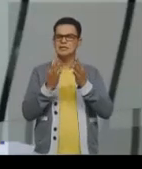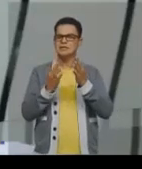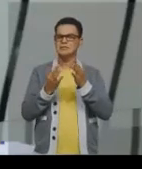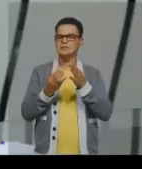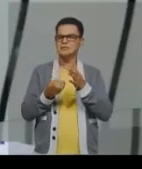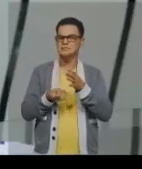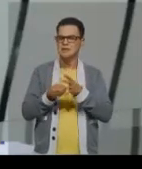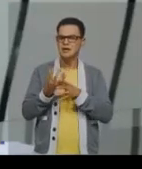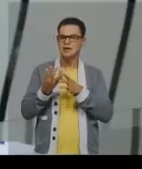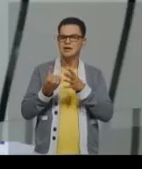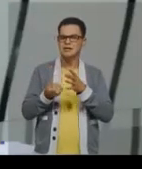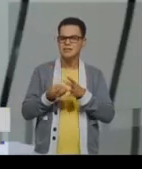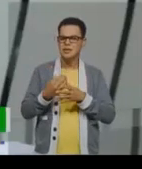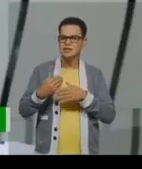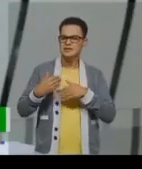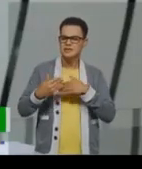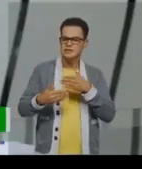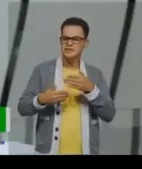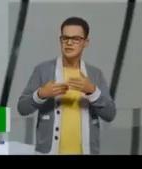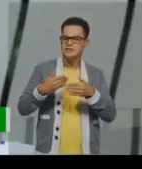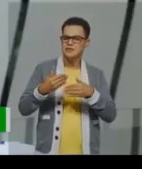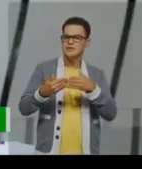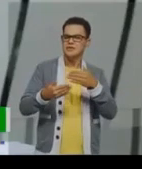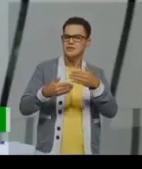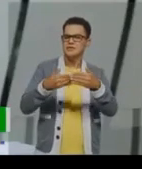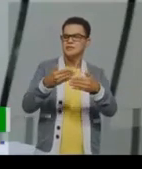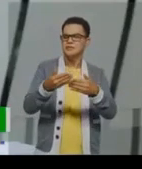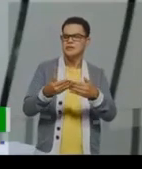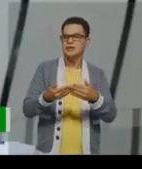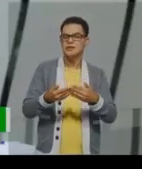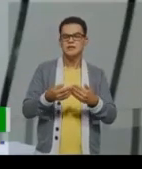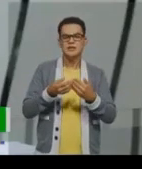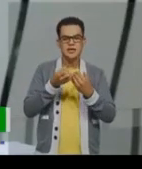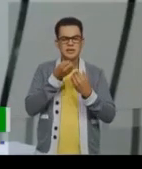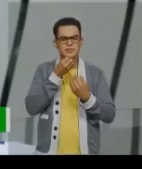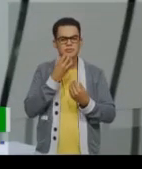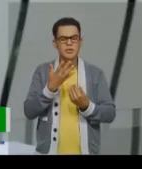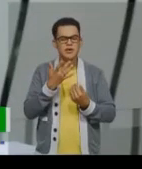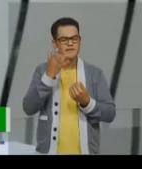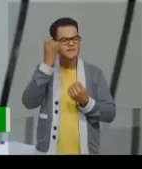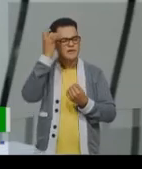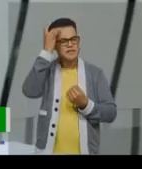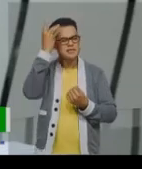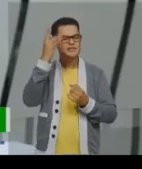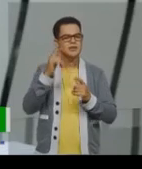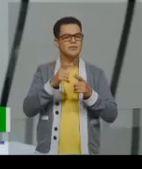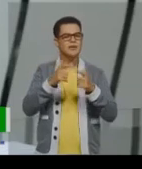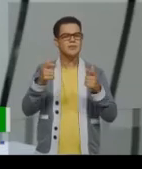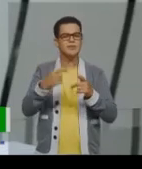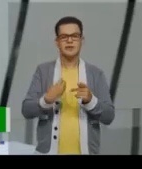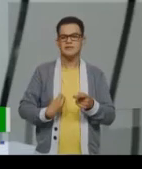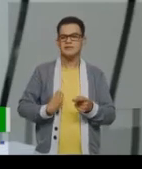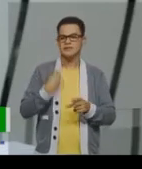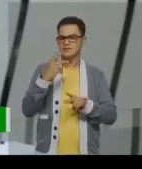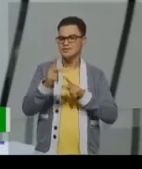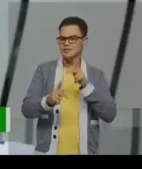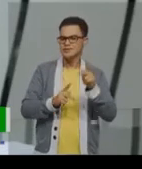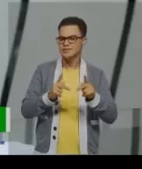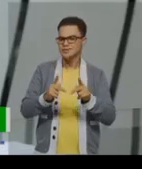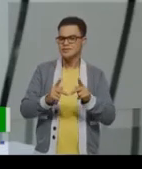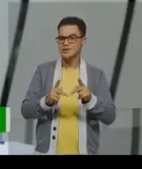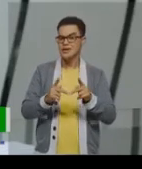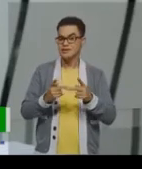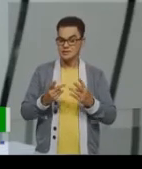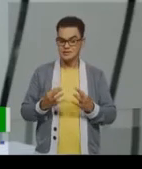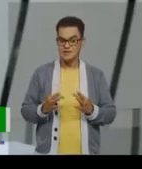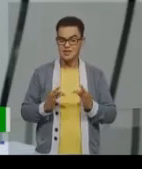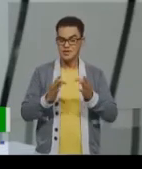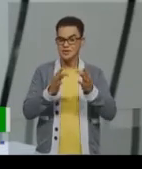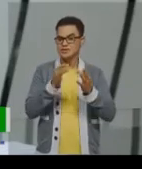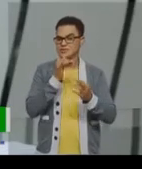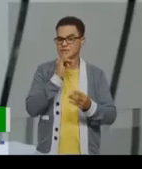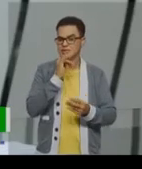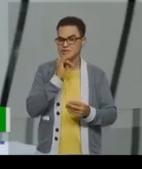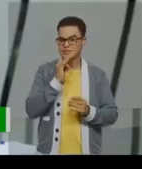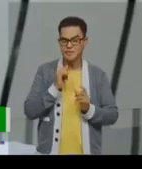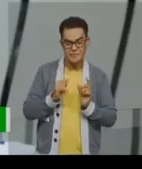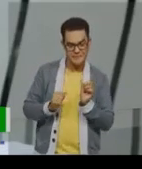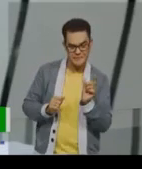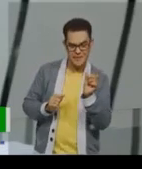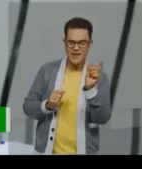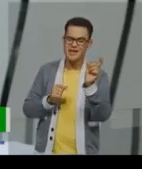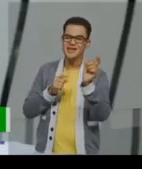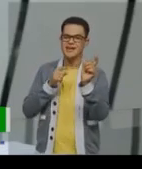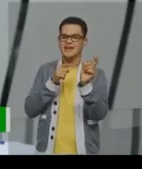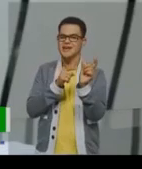industrial permitem uma facilitação maior para a vida das pessoas. A tecnologia, a própria palavra, ela diz muito é disso mesmo,